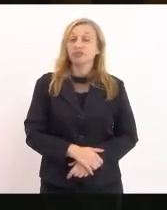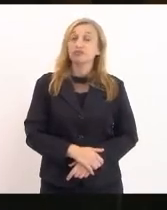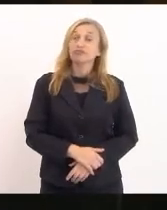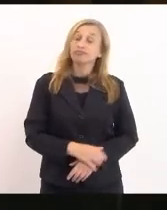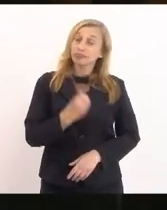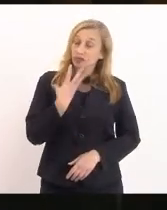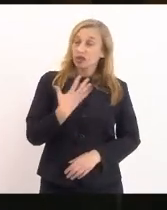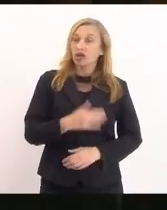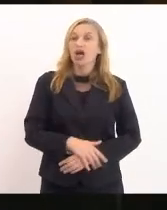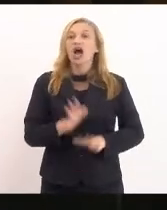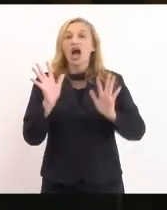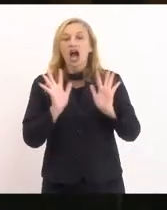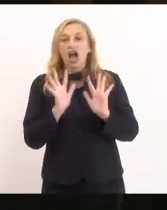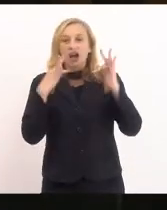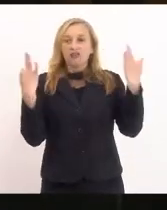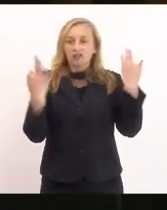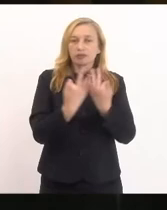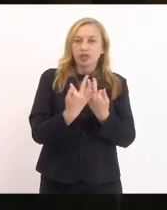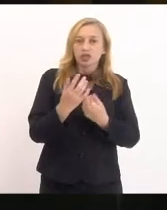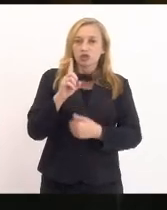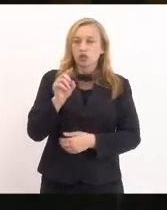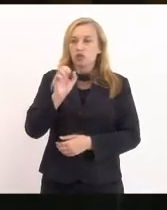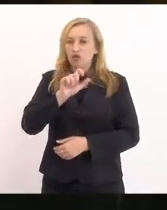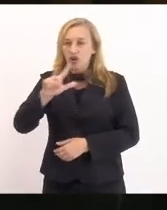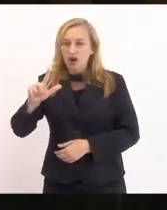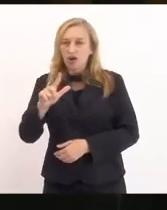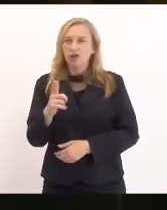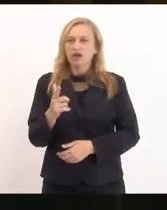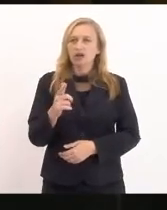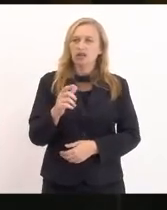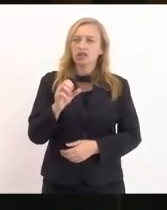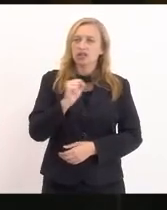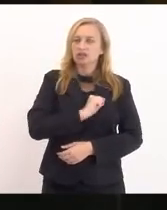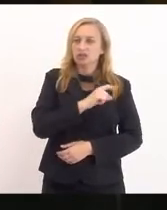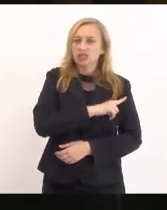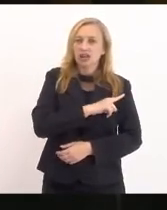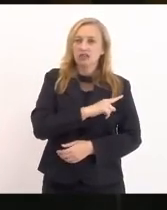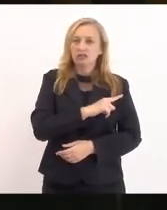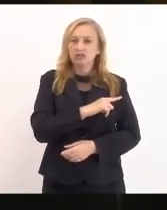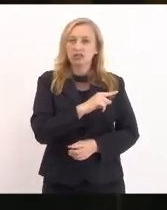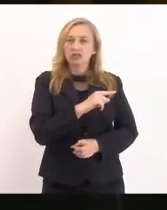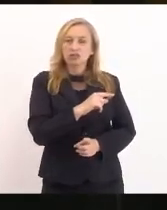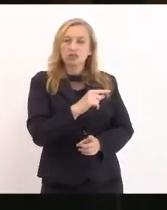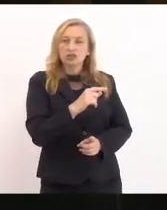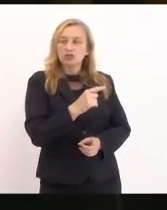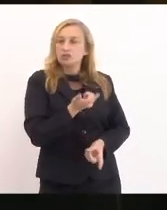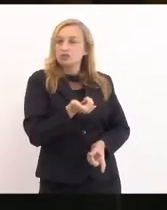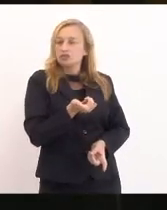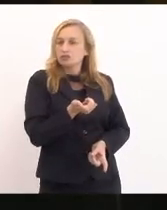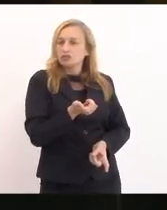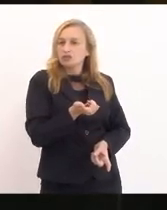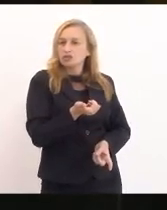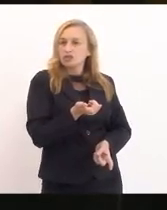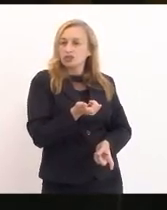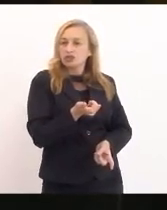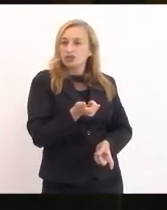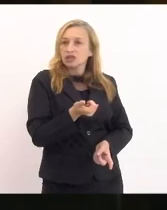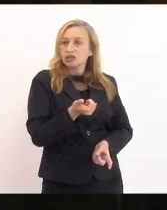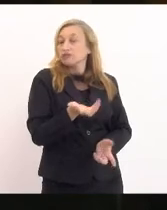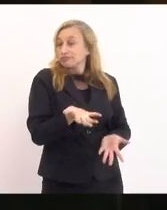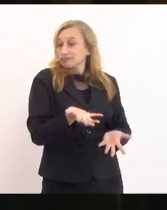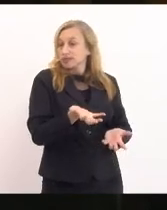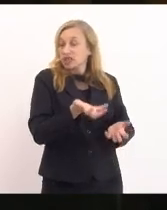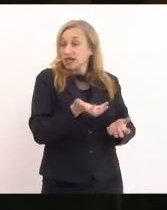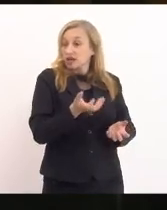Enfim, a família do Durval em São Gonçalo passou a ser ameaçada. Querido Marquinho, nossa referência aqui na mesa